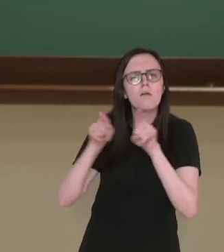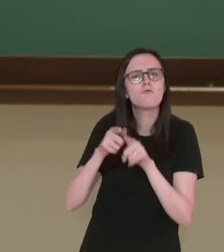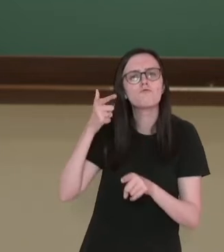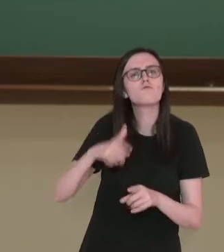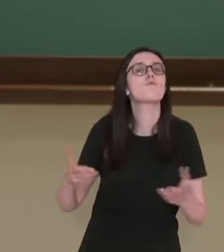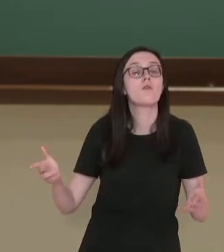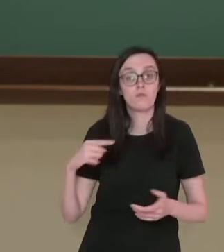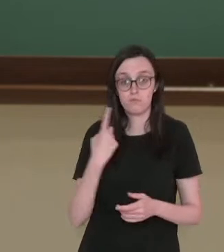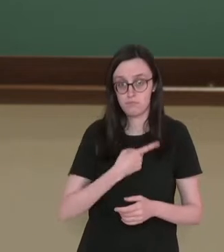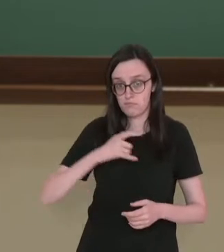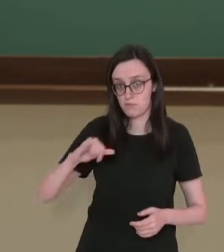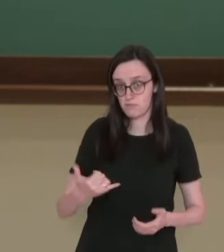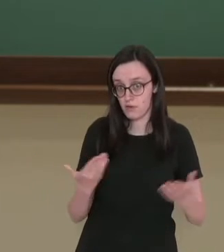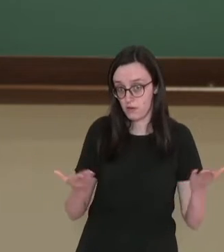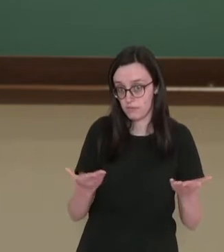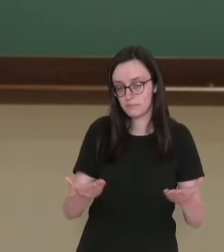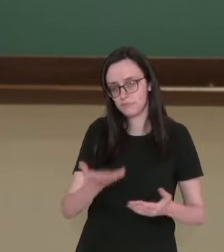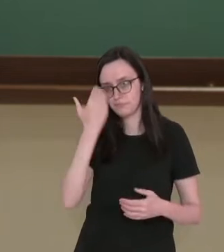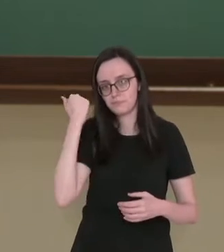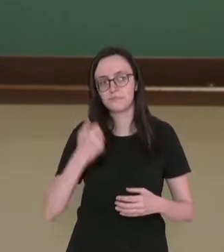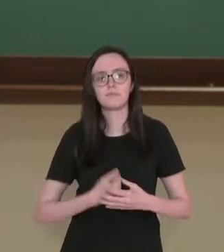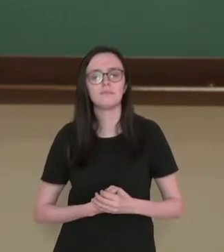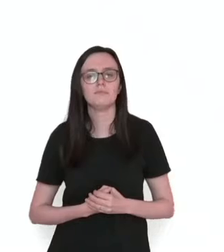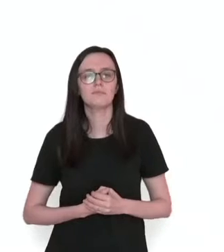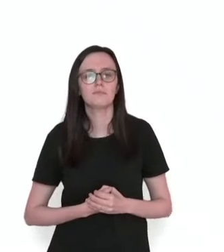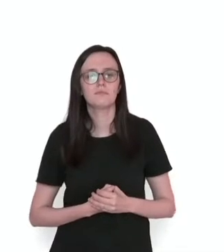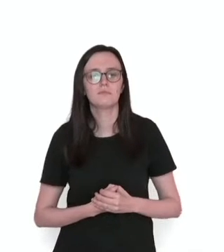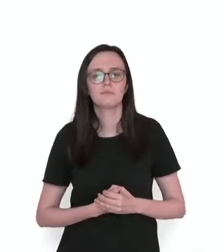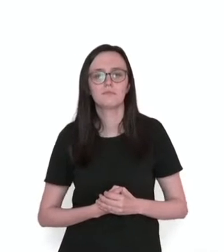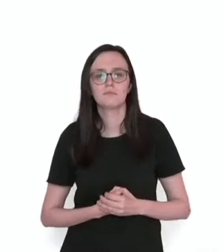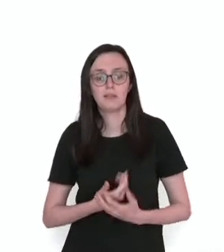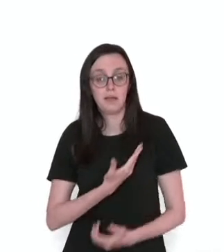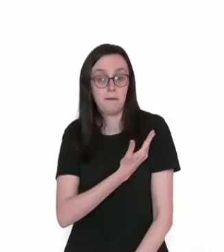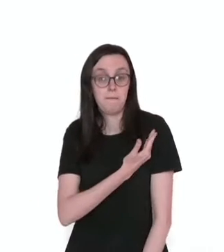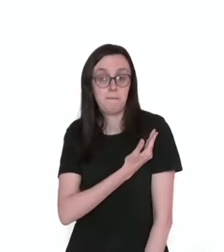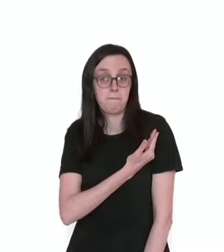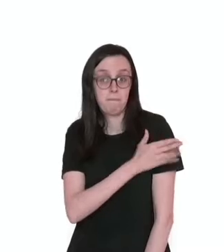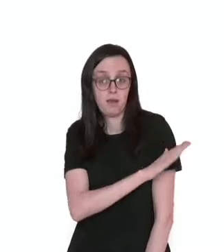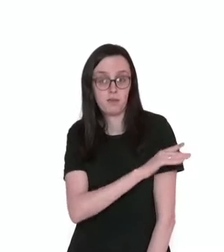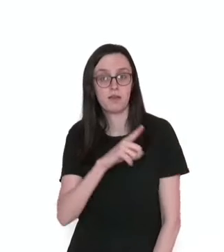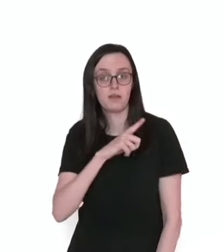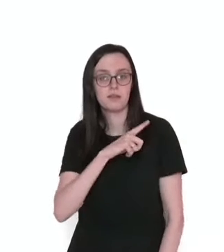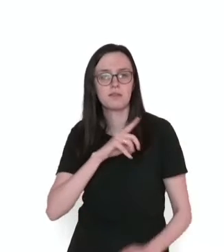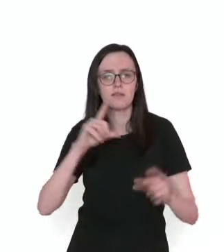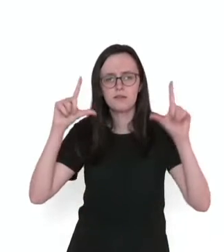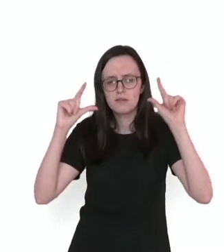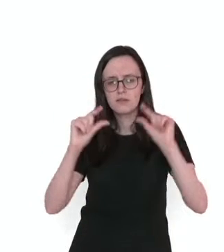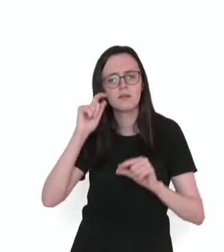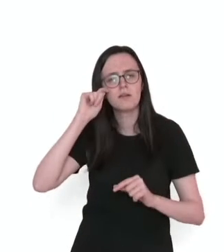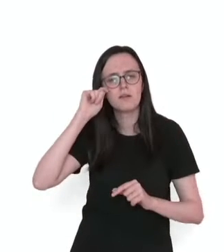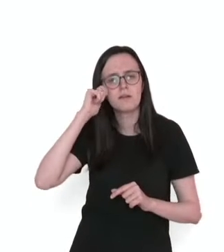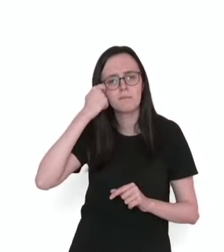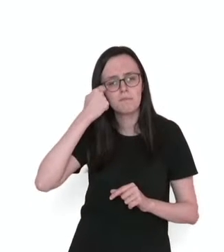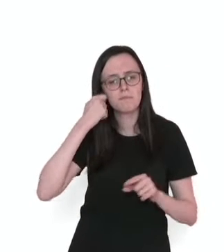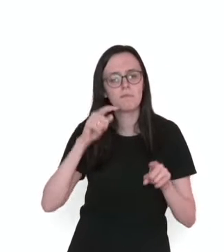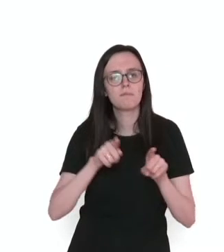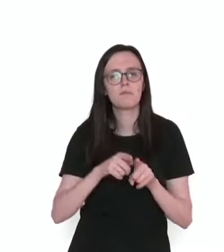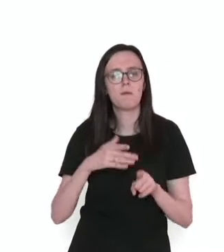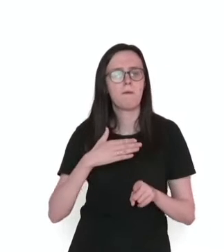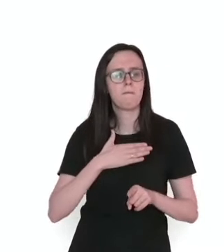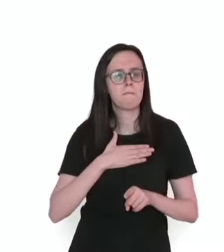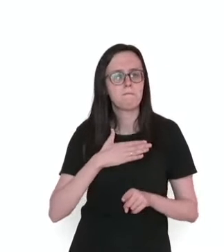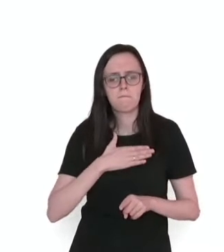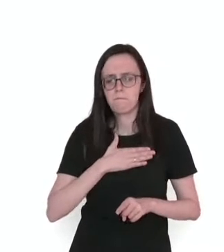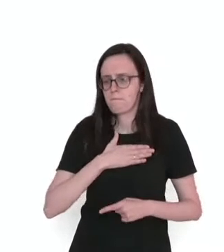Vamos transcrevê-las? Então, olha aqui, ó. Preconceito, aqui em negrito, né? Com peito, perfeito